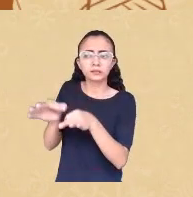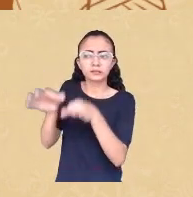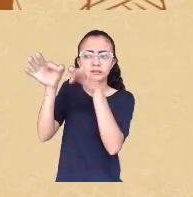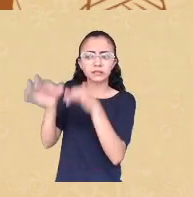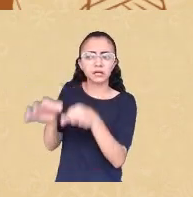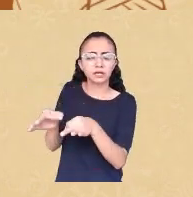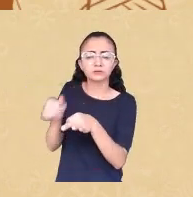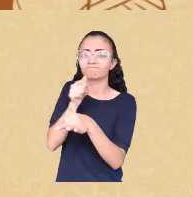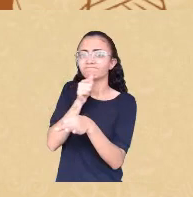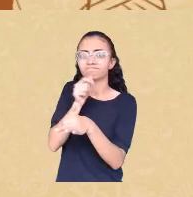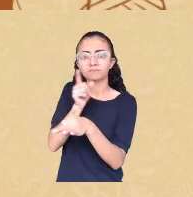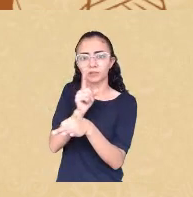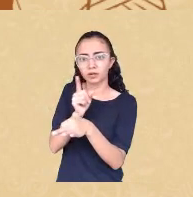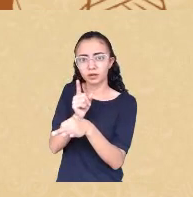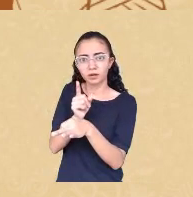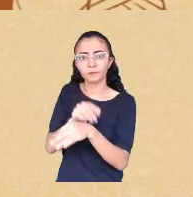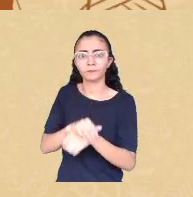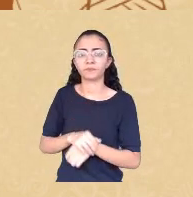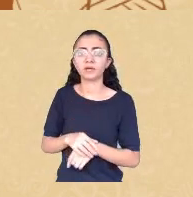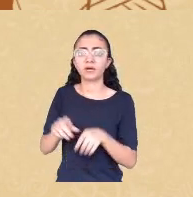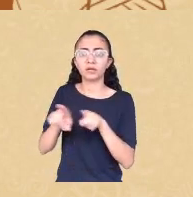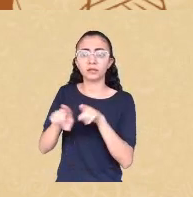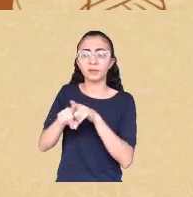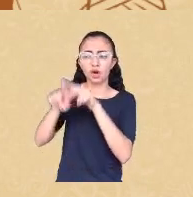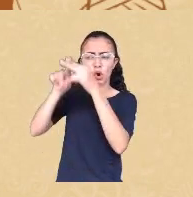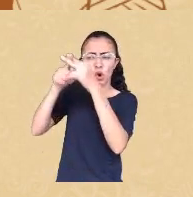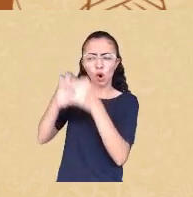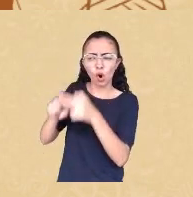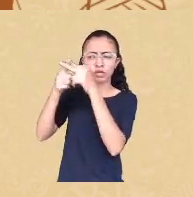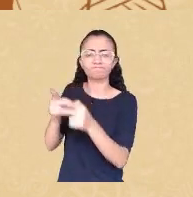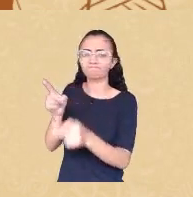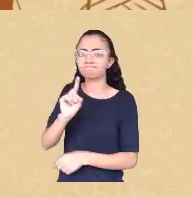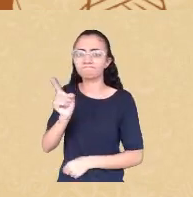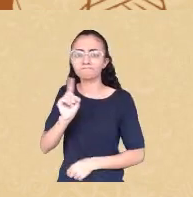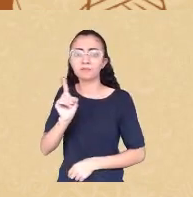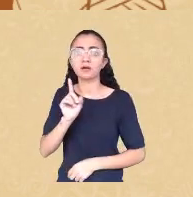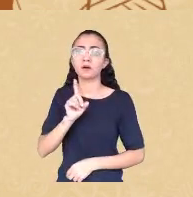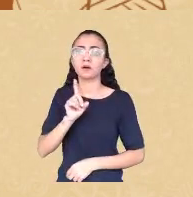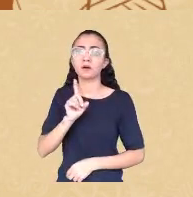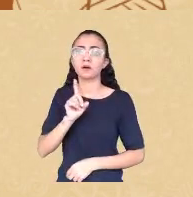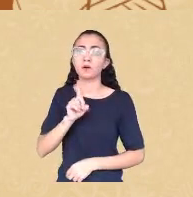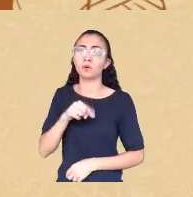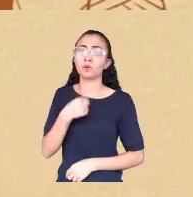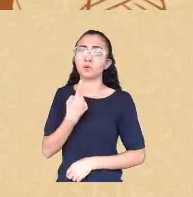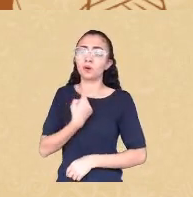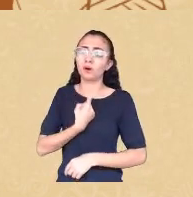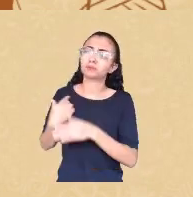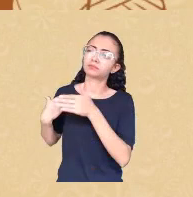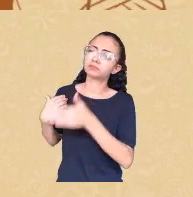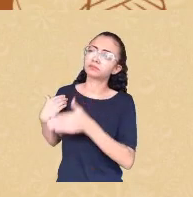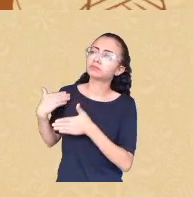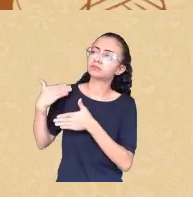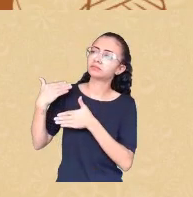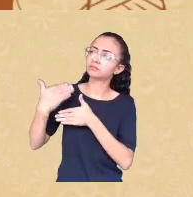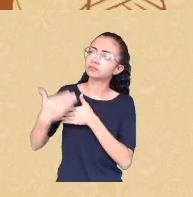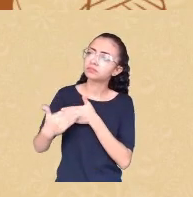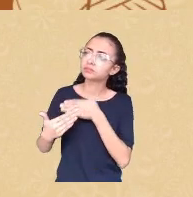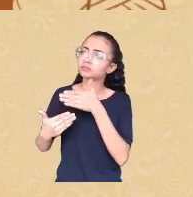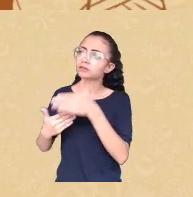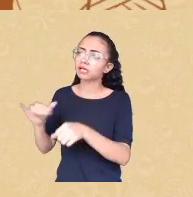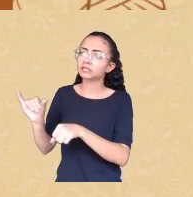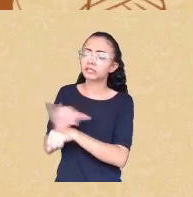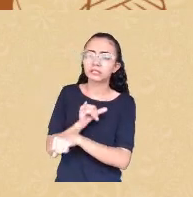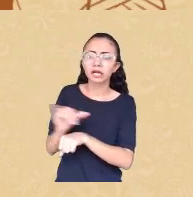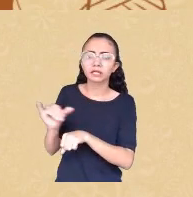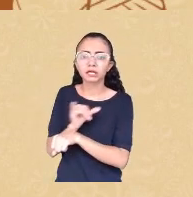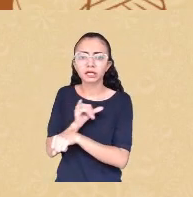de fato reparados, né? Nós estamos engatinhando em estratégias de ação afirmativa que não são